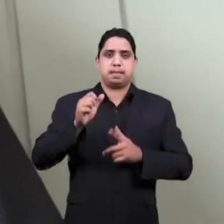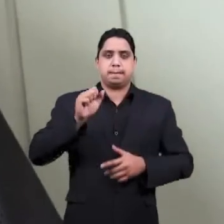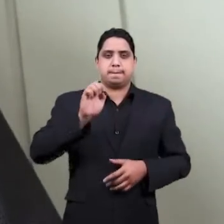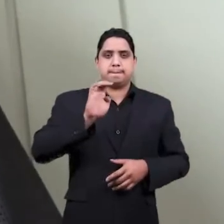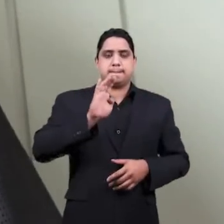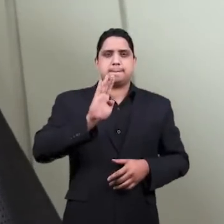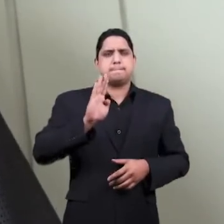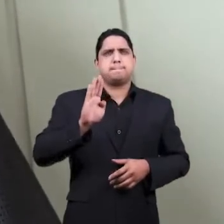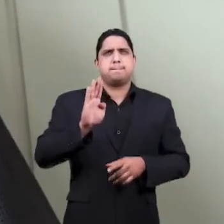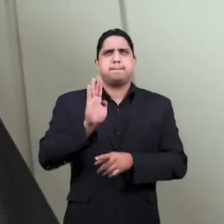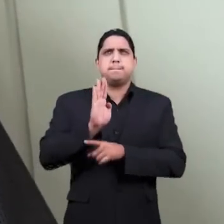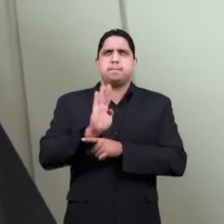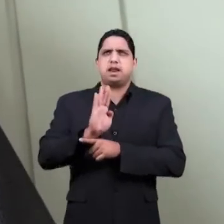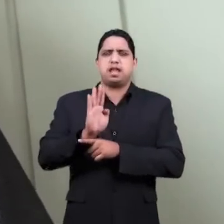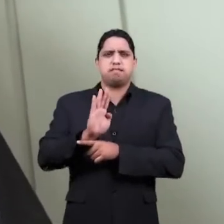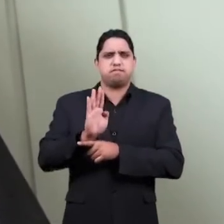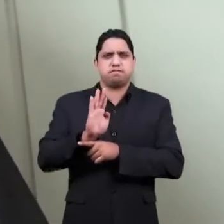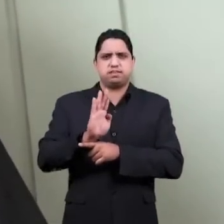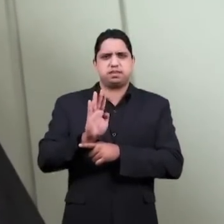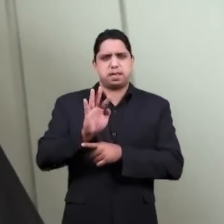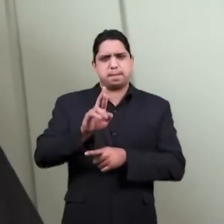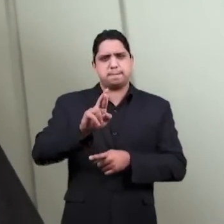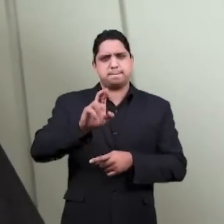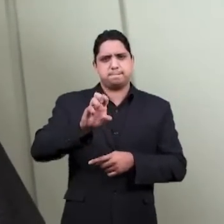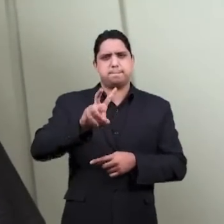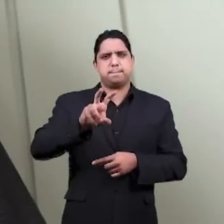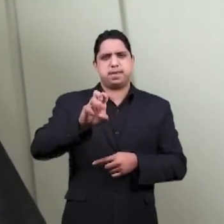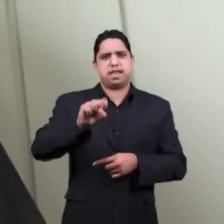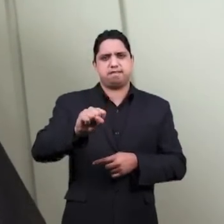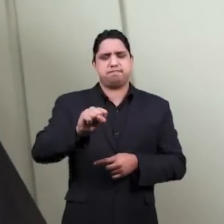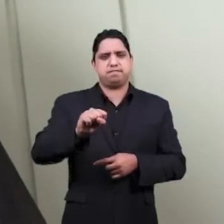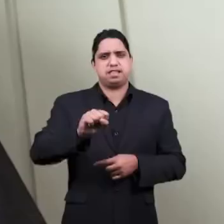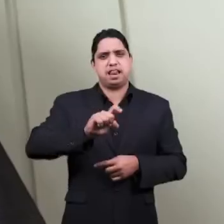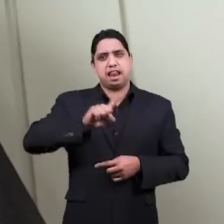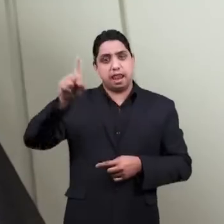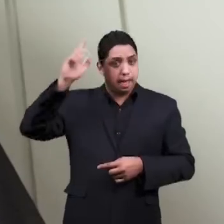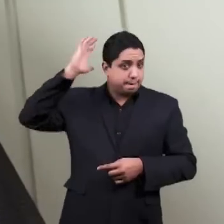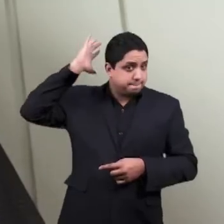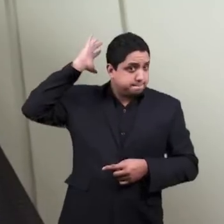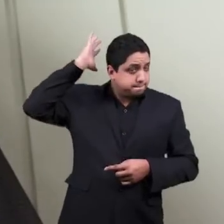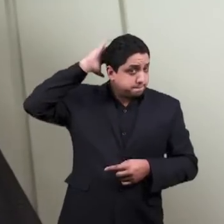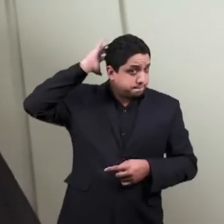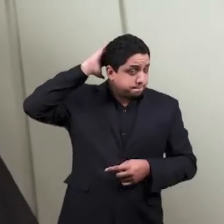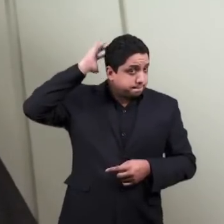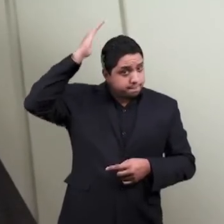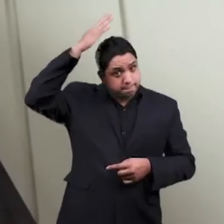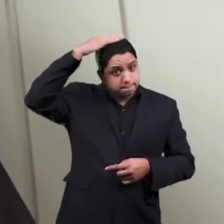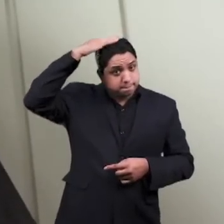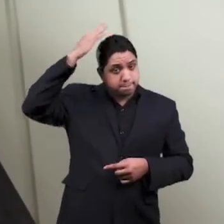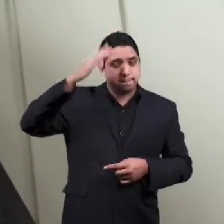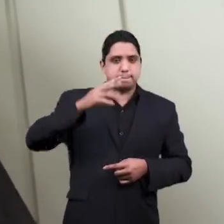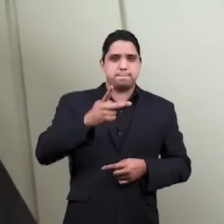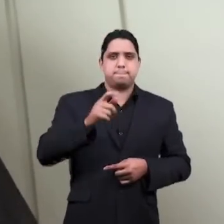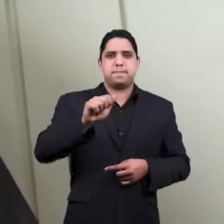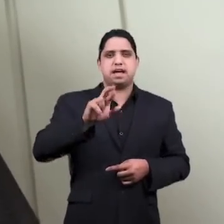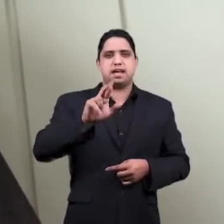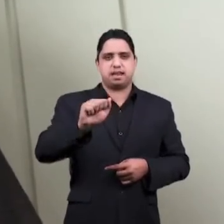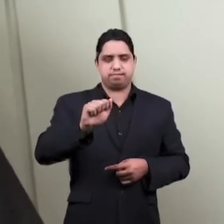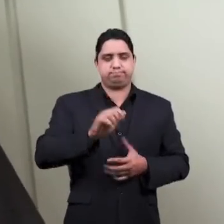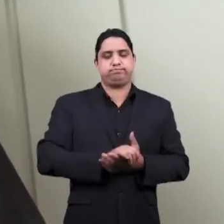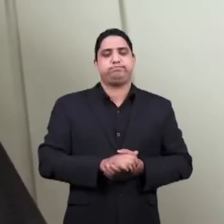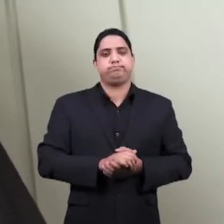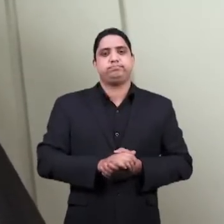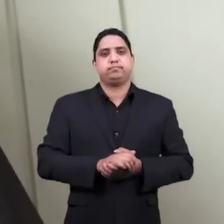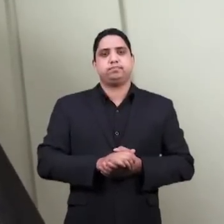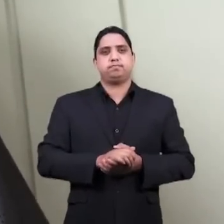ilha do Marajó, isso lá no estado do Pará. O Gabriel vai dar uma resposta e logo em seguida um complemento